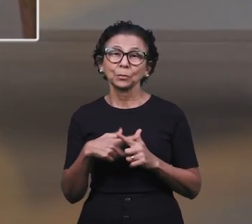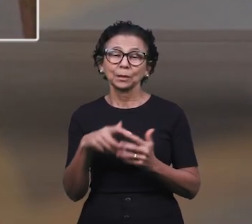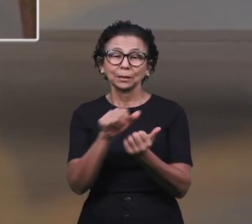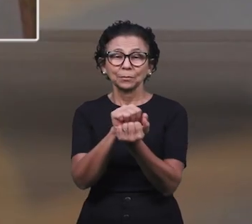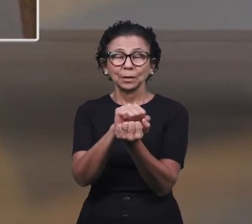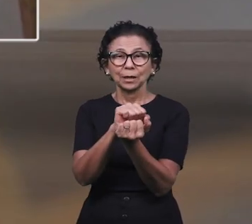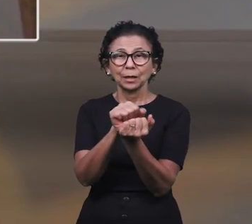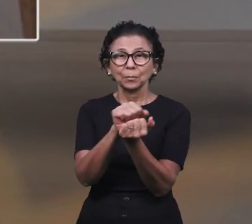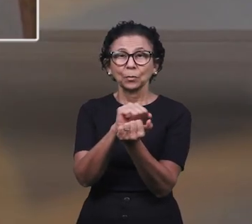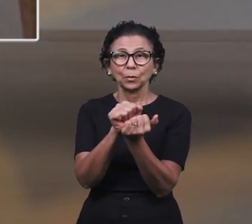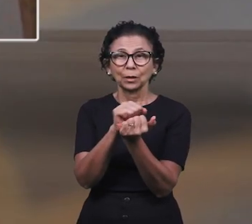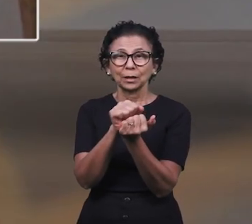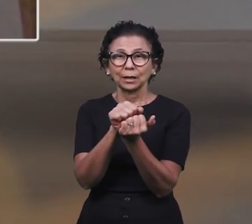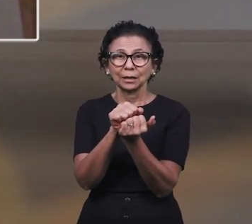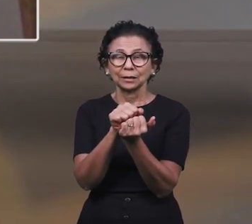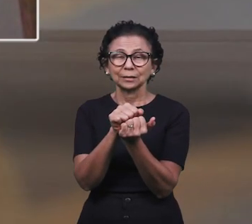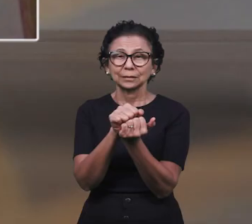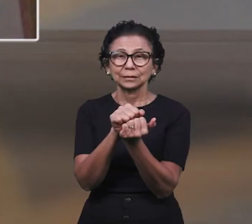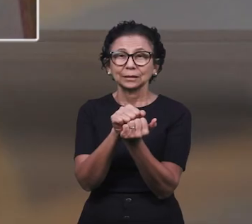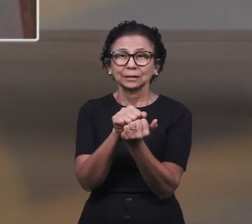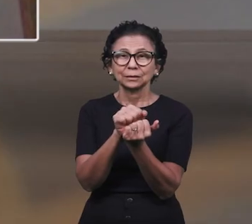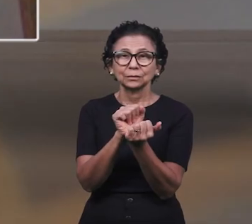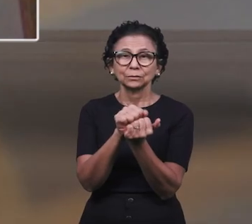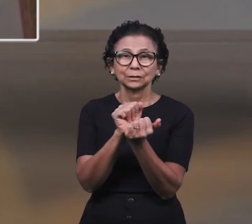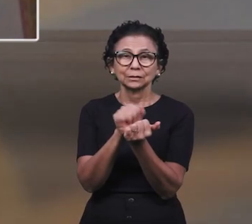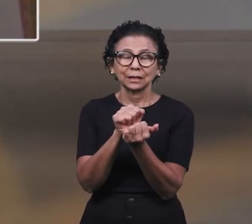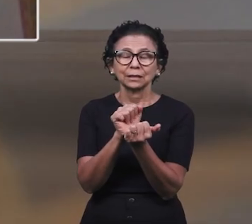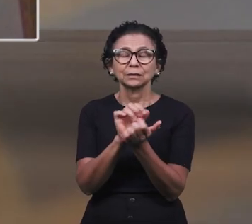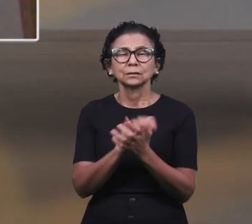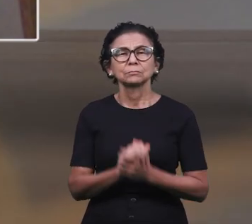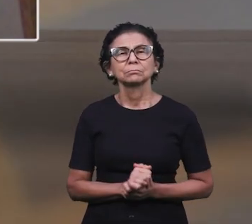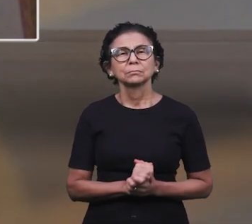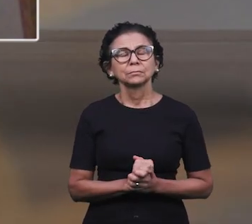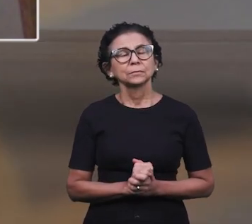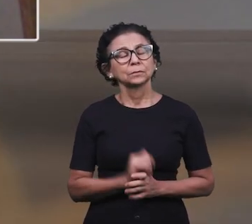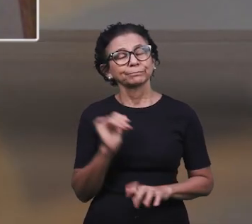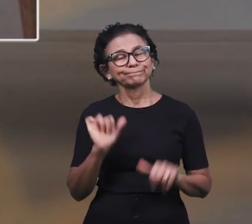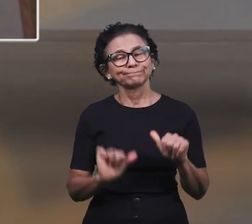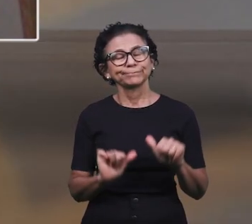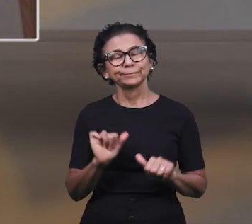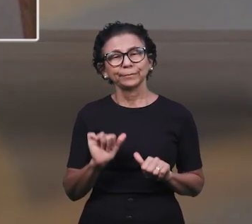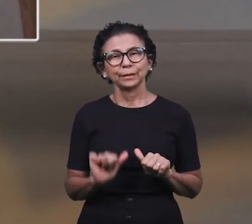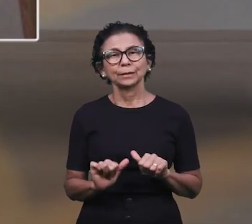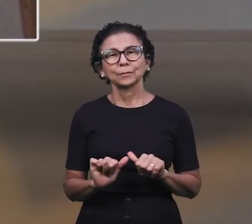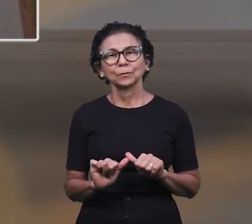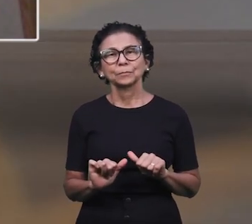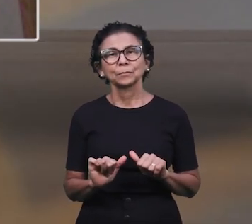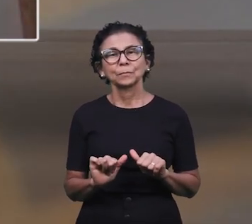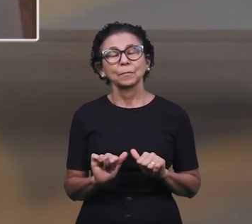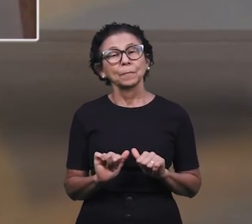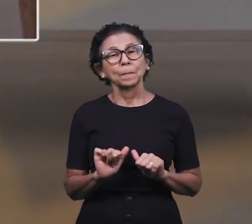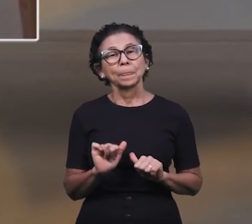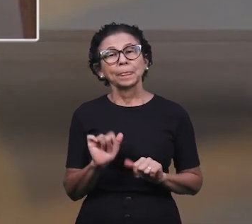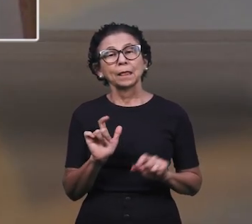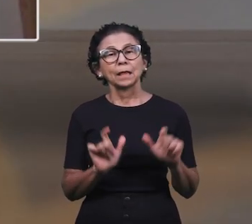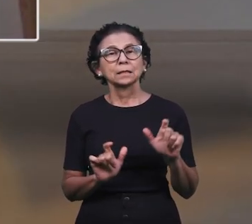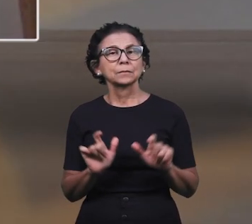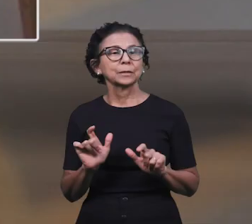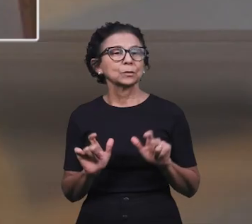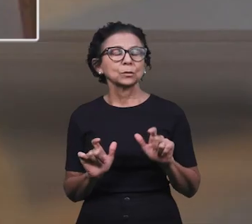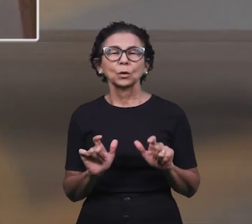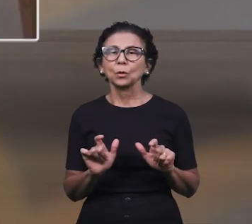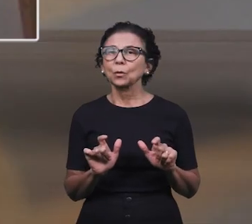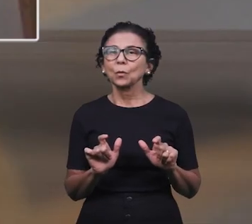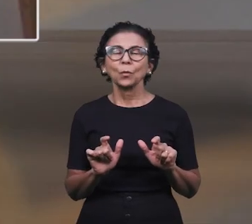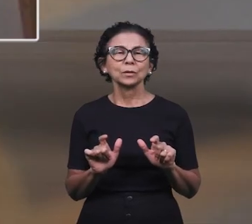dentes. E há alguns critérios que são importantes de avaliar, porque as pessoas às vezes não têm